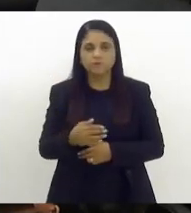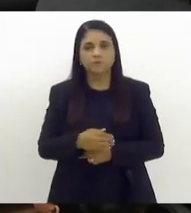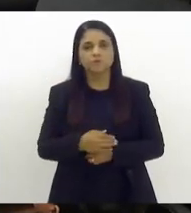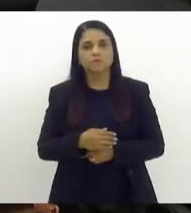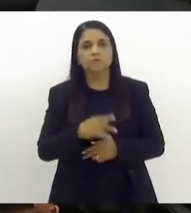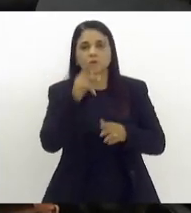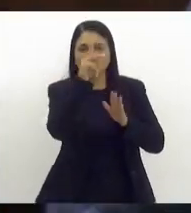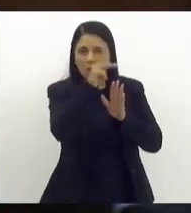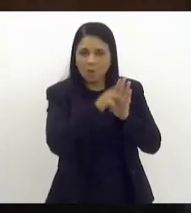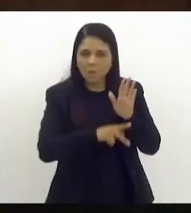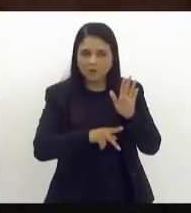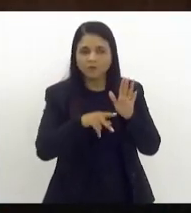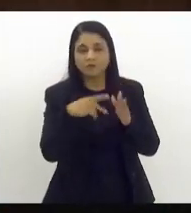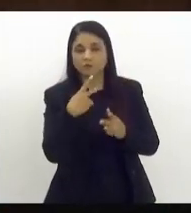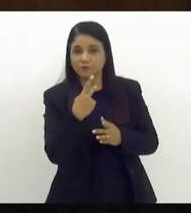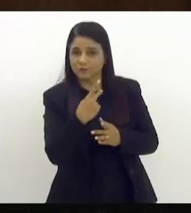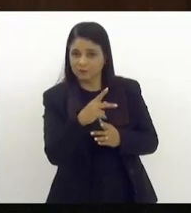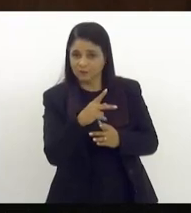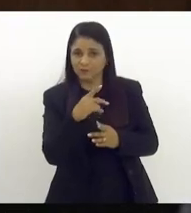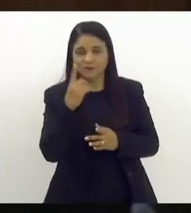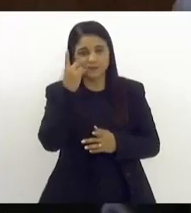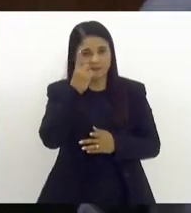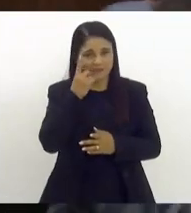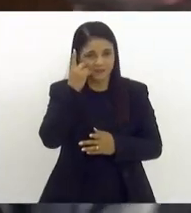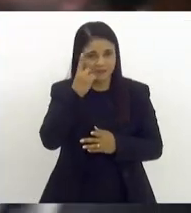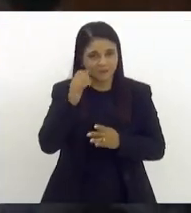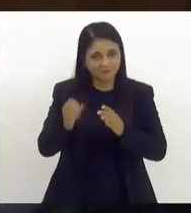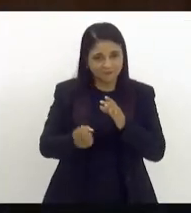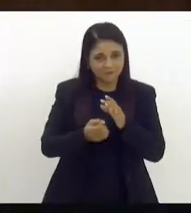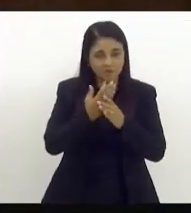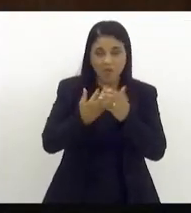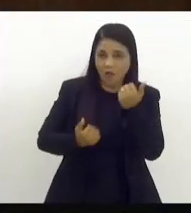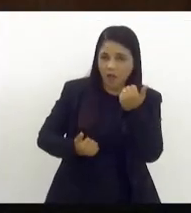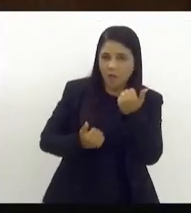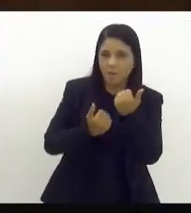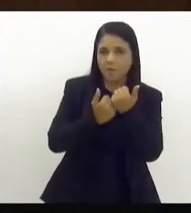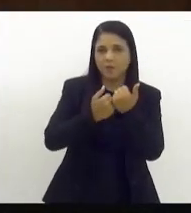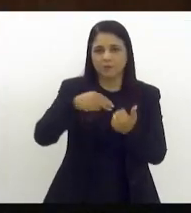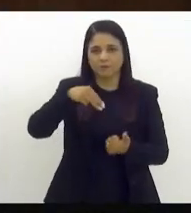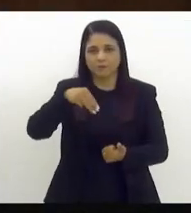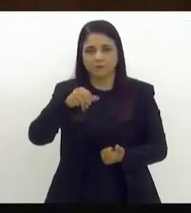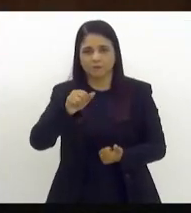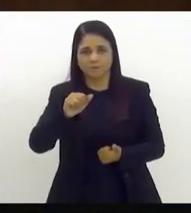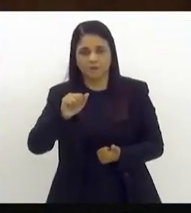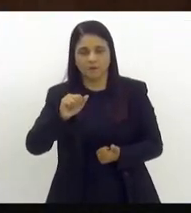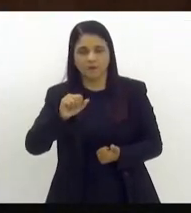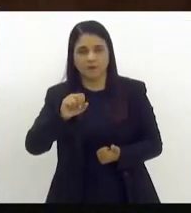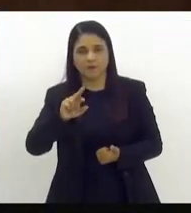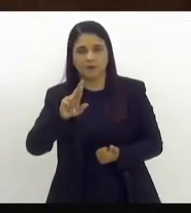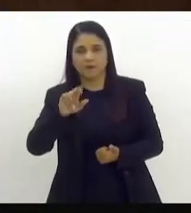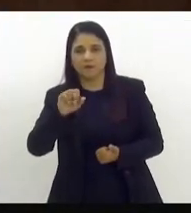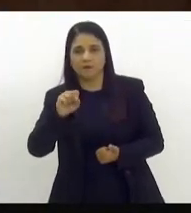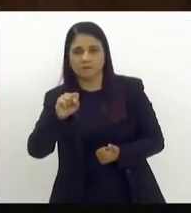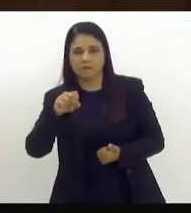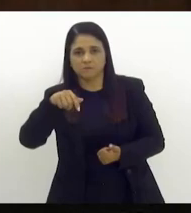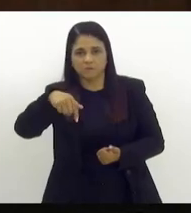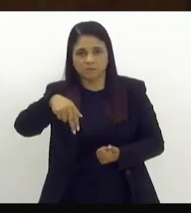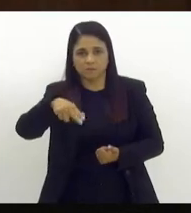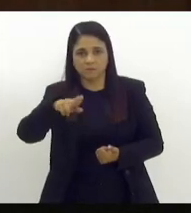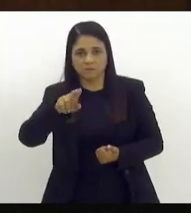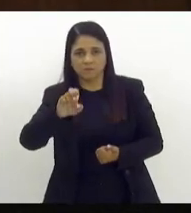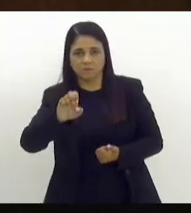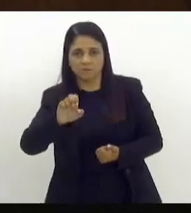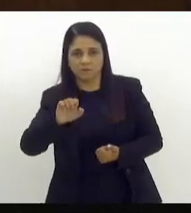projeto de vossa autoria de apoio às marisqueiras. Vossa Excelência acerta.